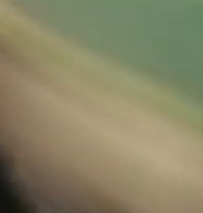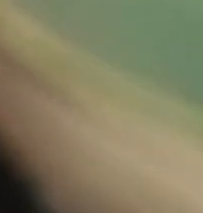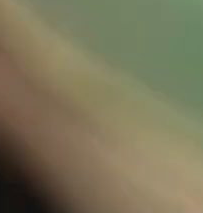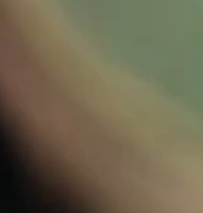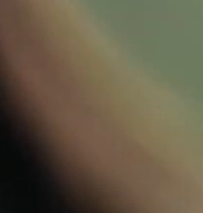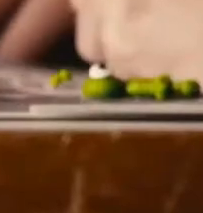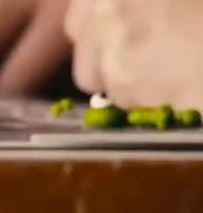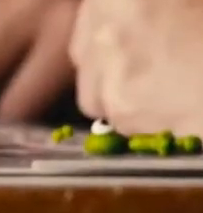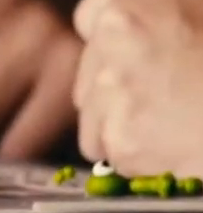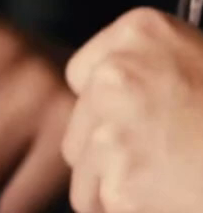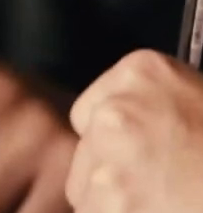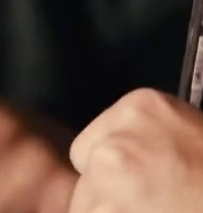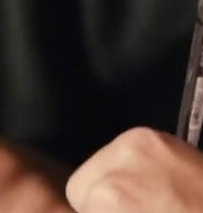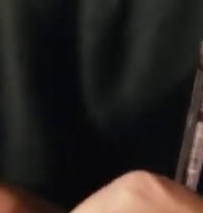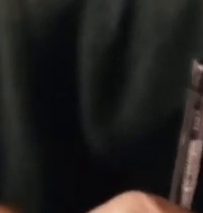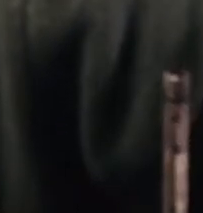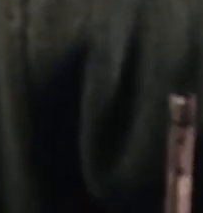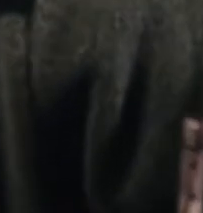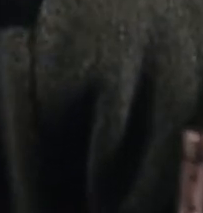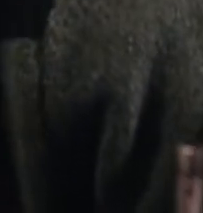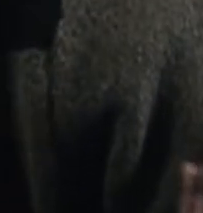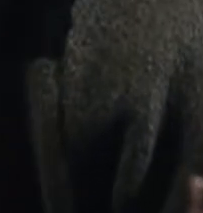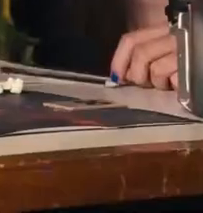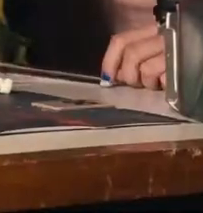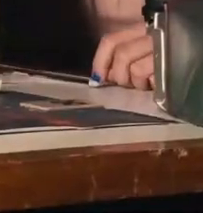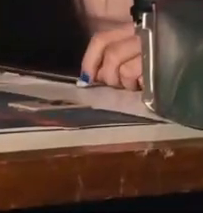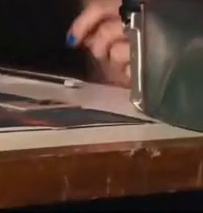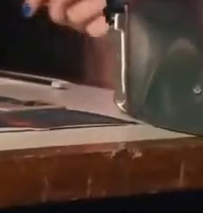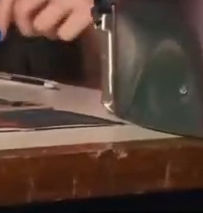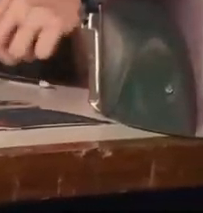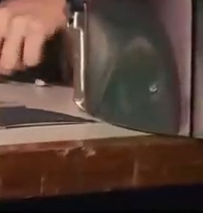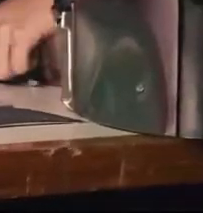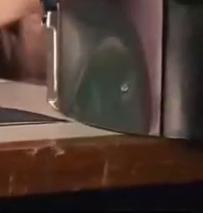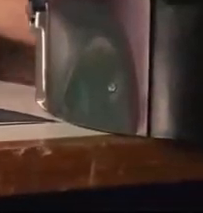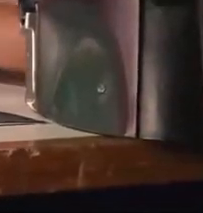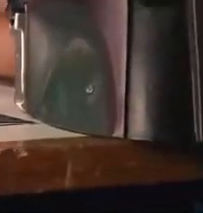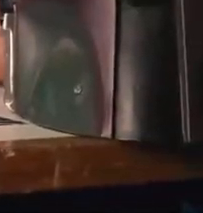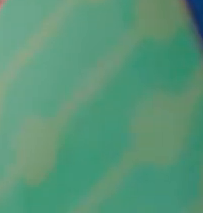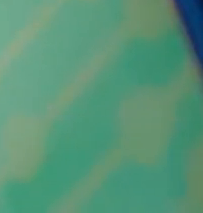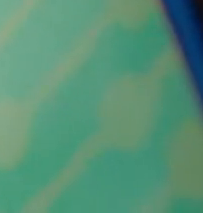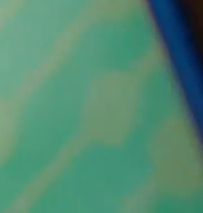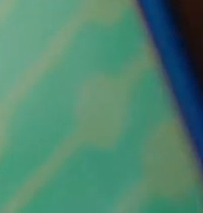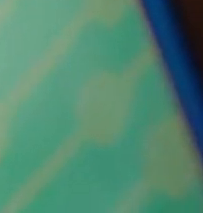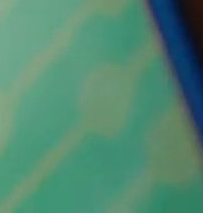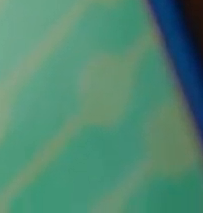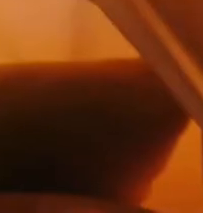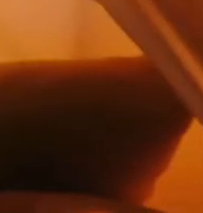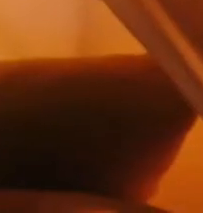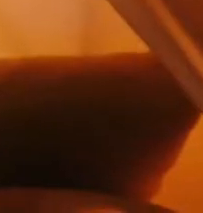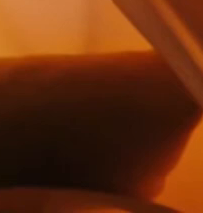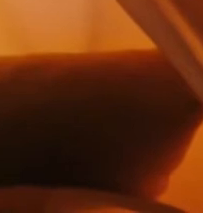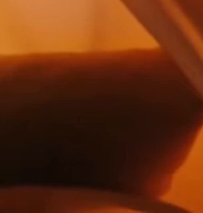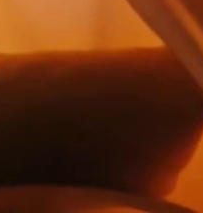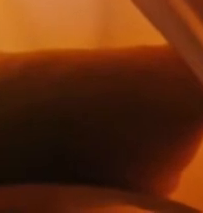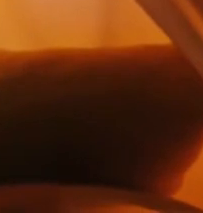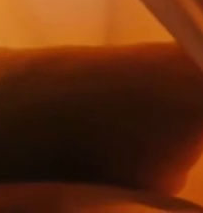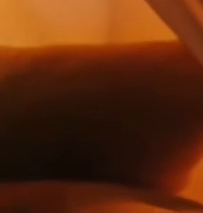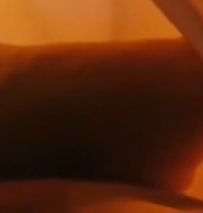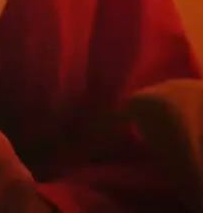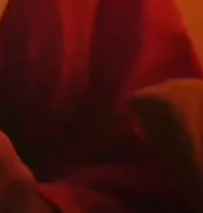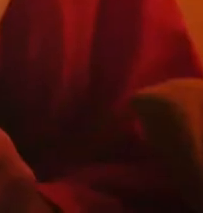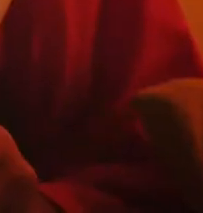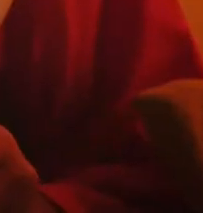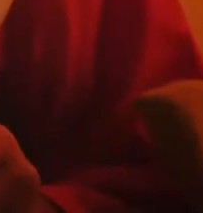numa jornada compartilhada com o infinito as possibilidades de transformar a imaginação de todos em experiências